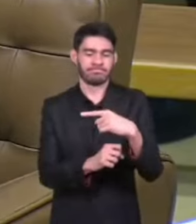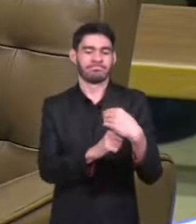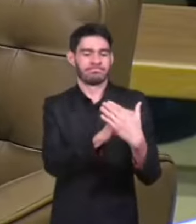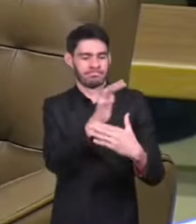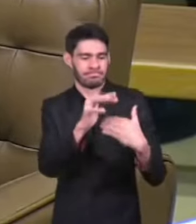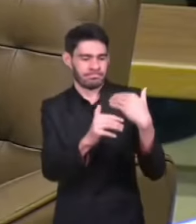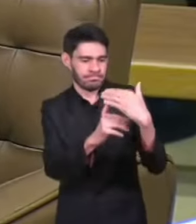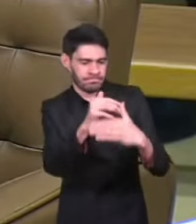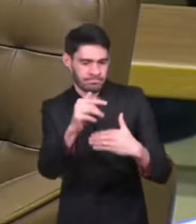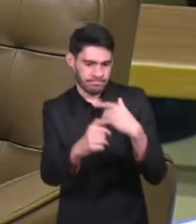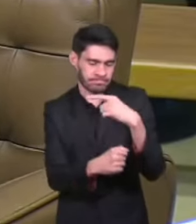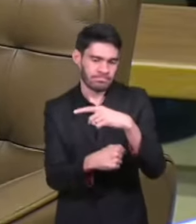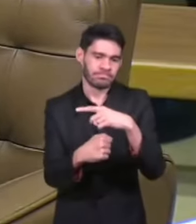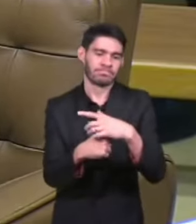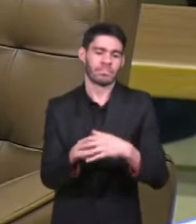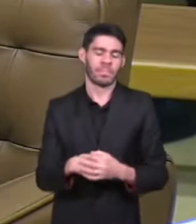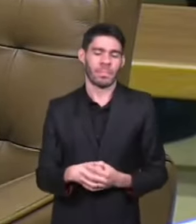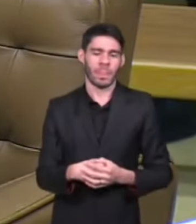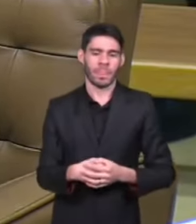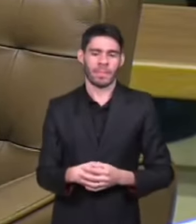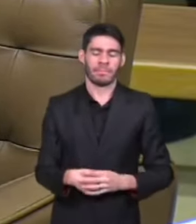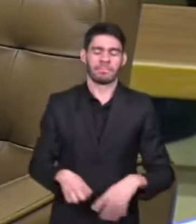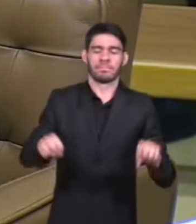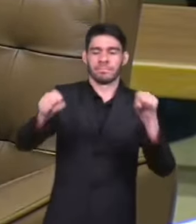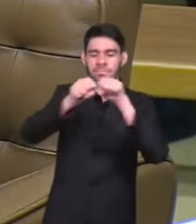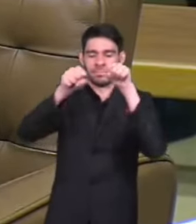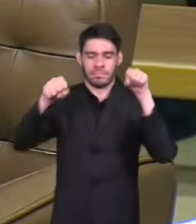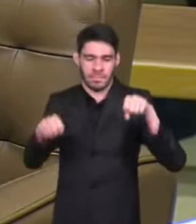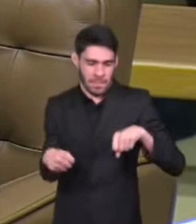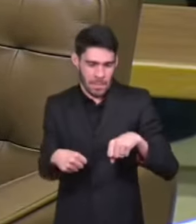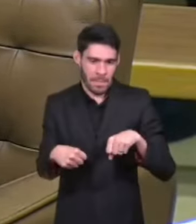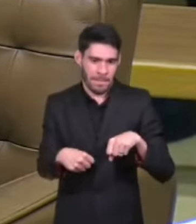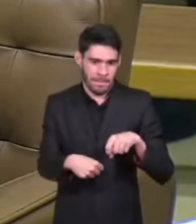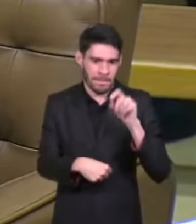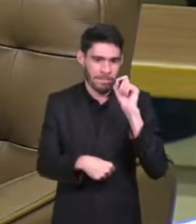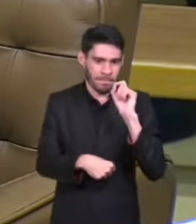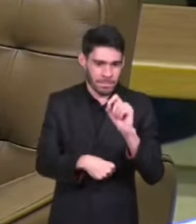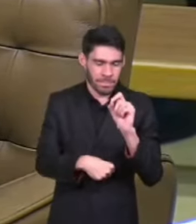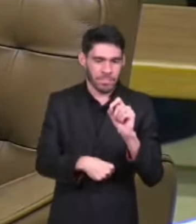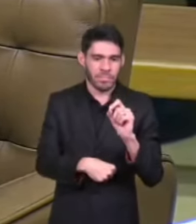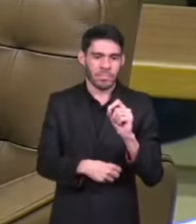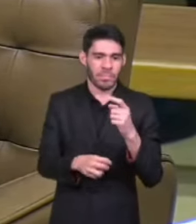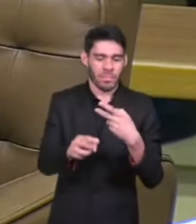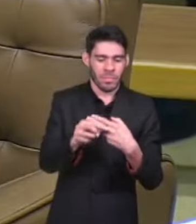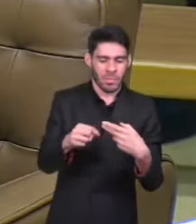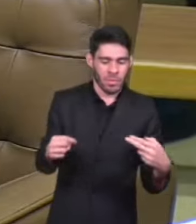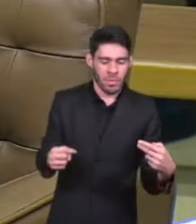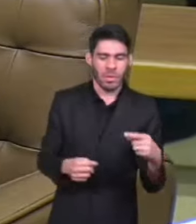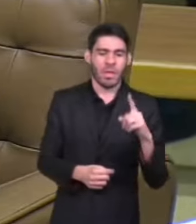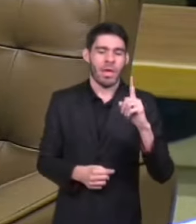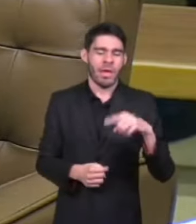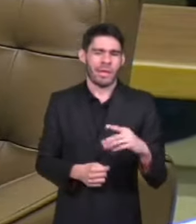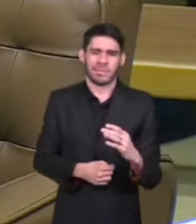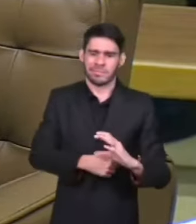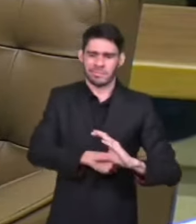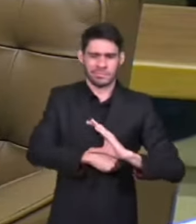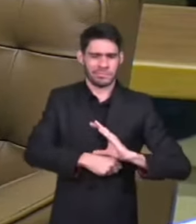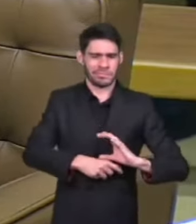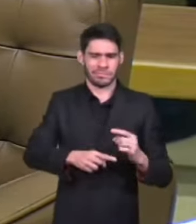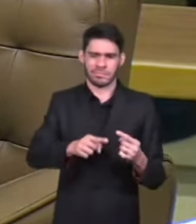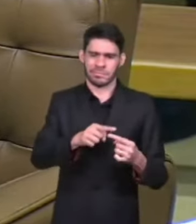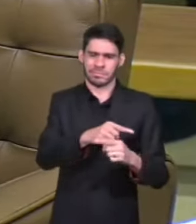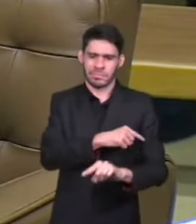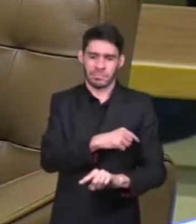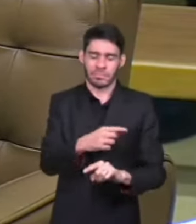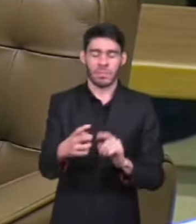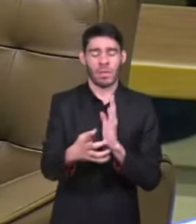avança para esta sistemática, que é a questão do estado de coisa inconstitucional, de alguma